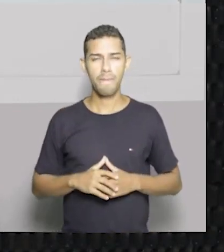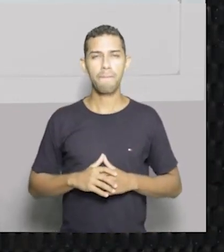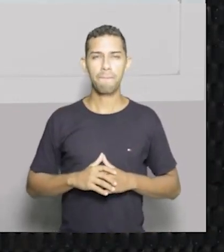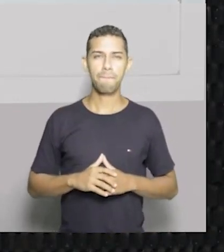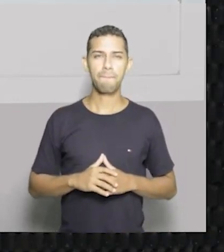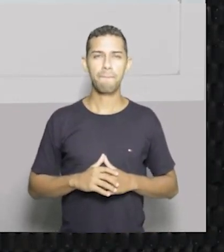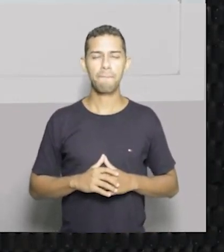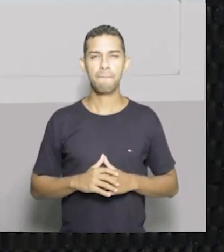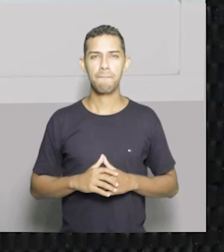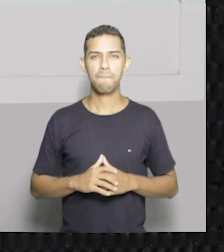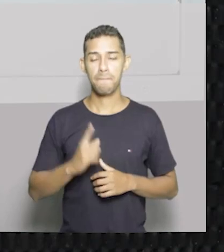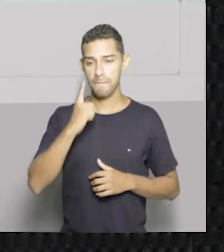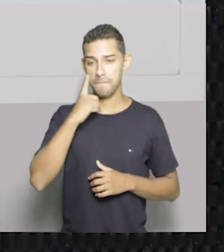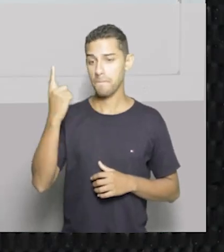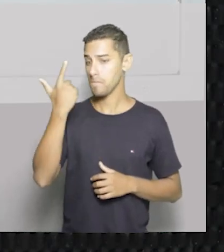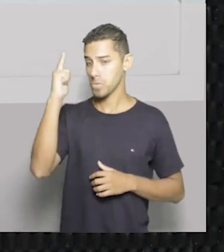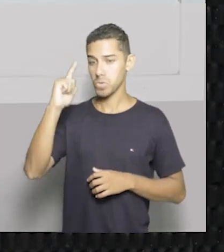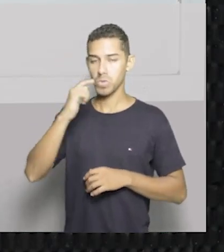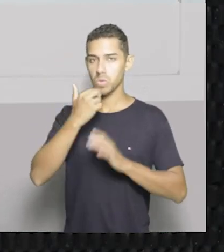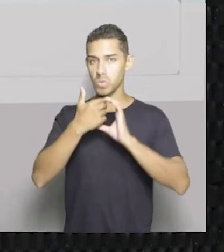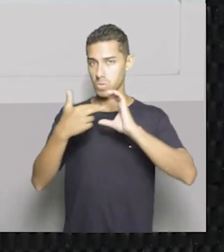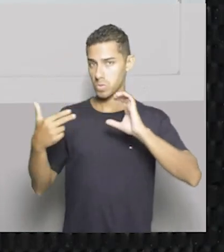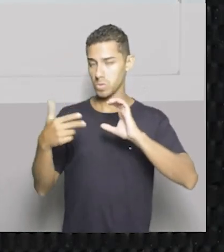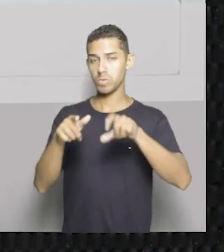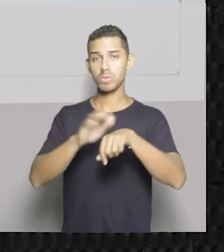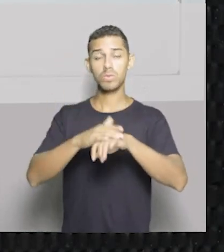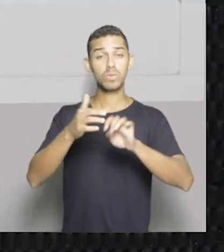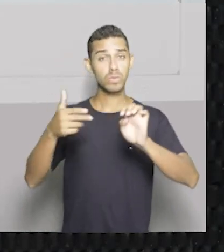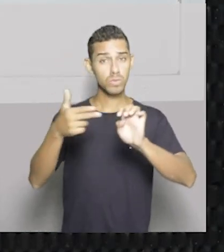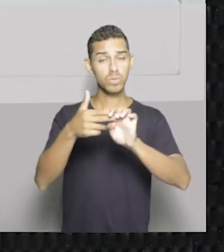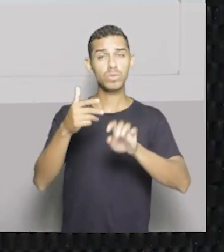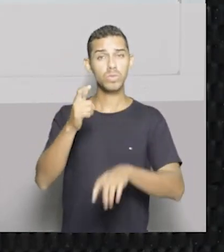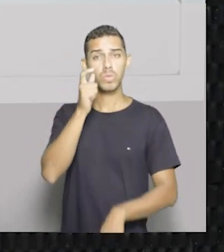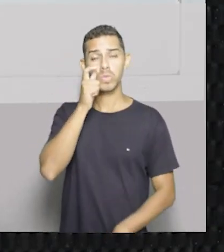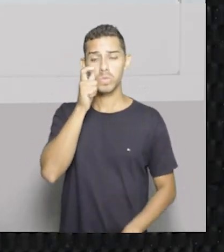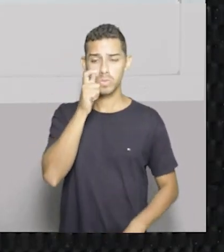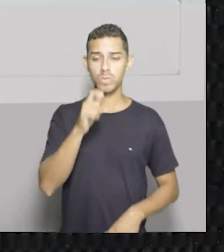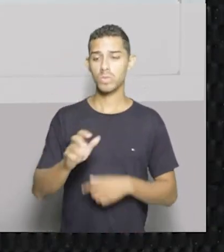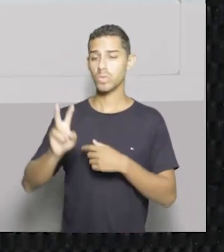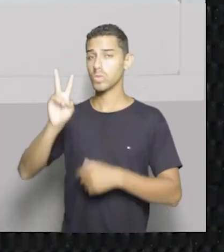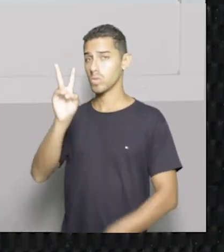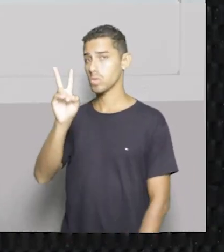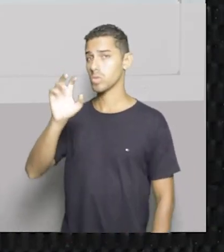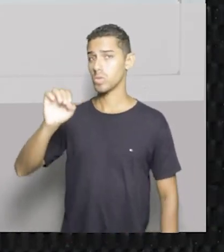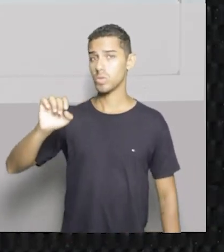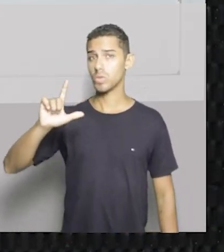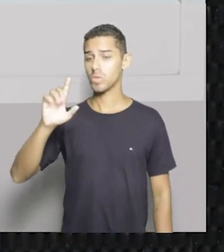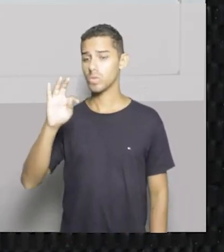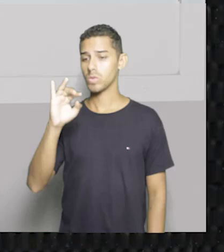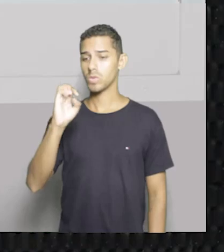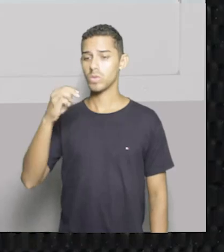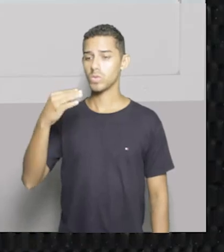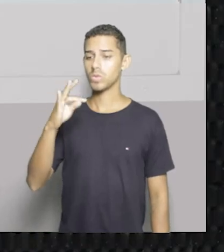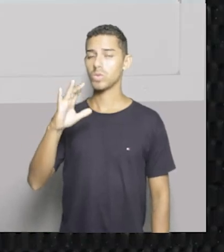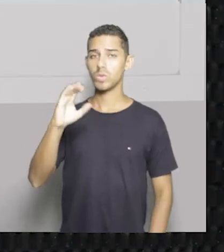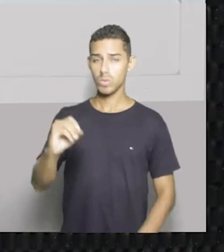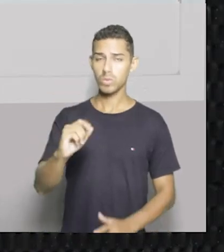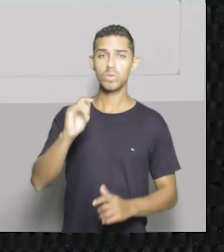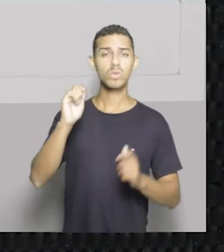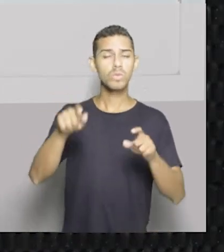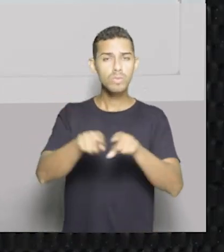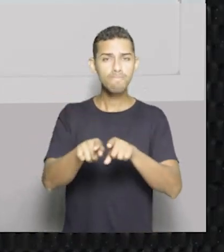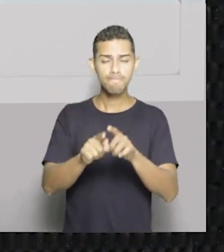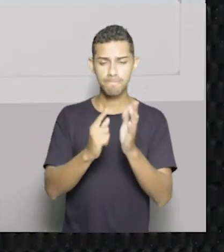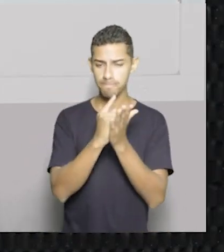tá bom? E o outro elemento também interessante é o voltímetro. O voltímetro, ele é o instrumento utilizado